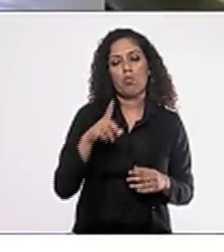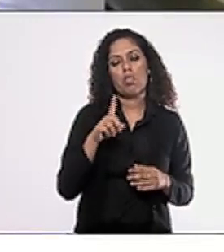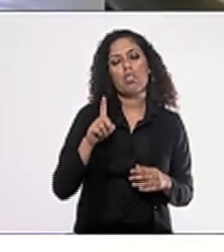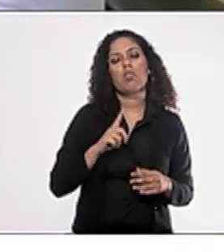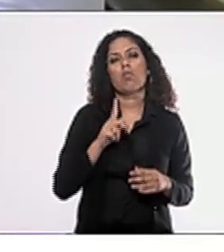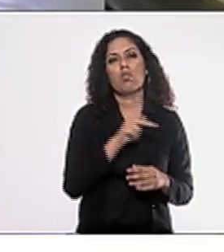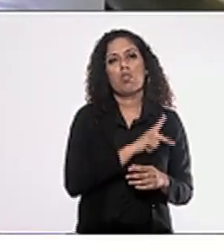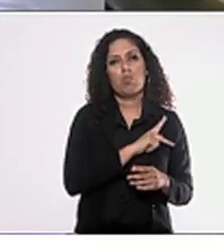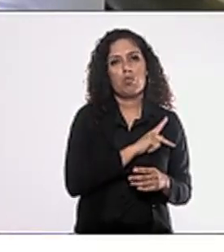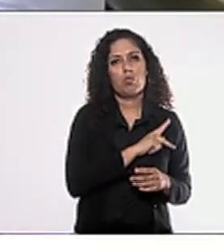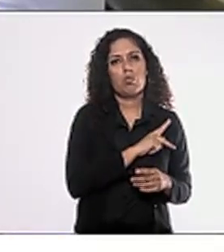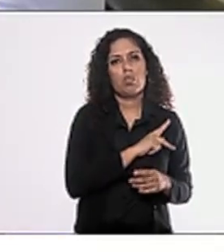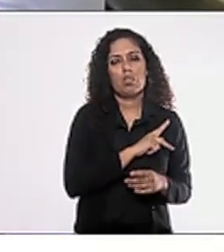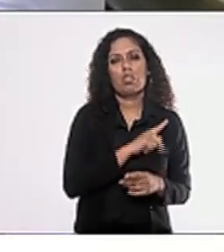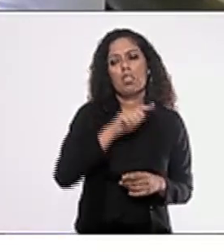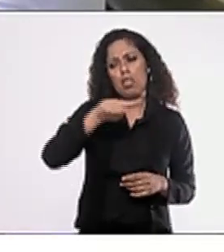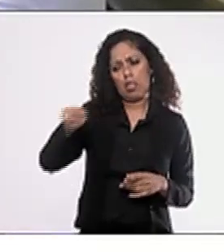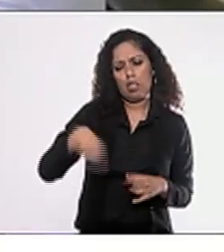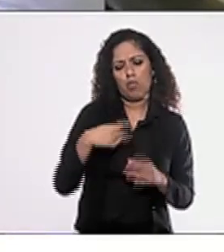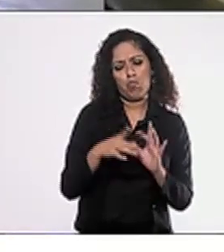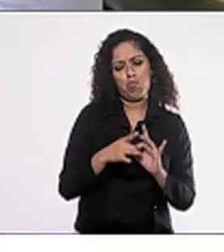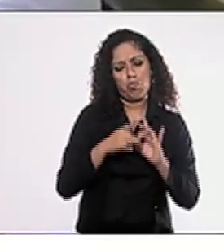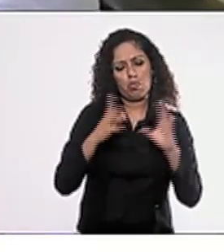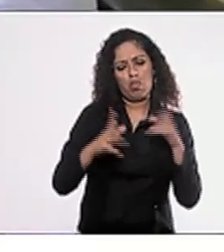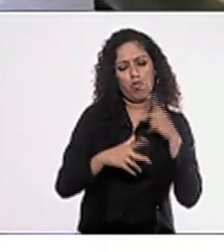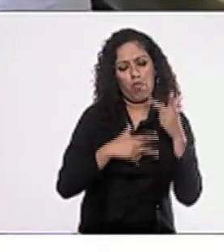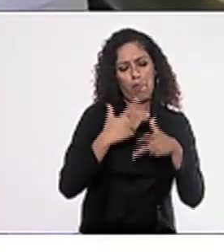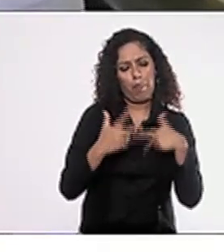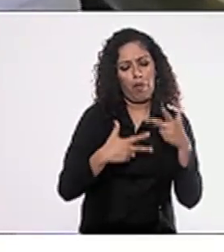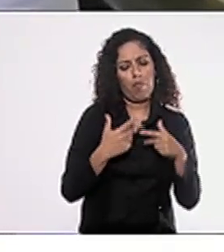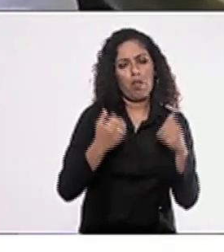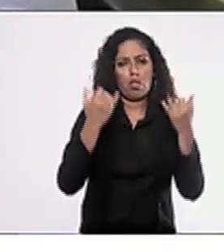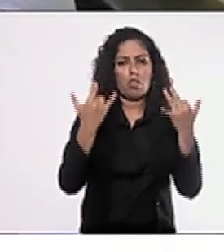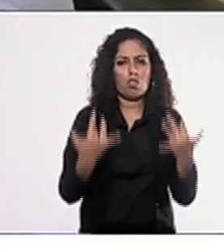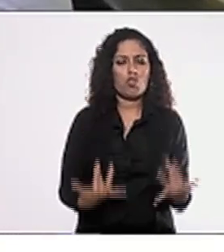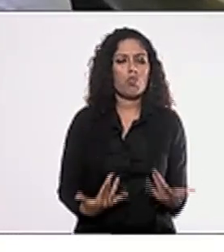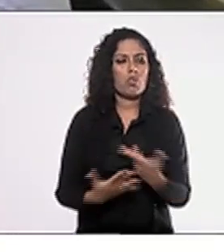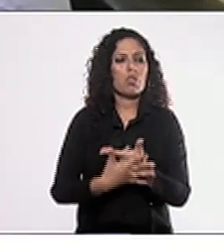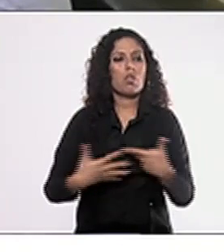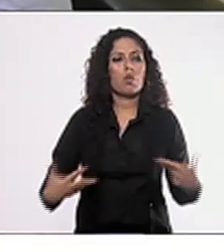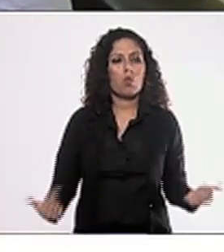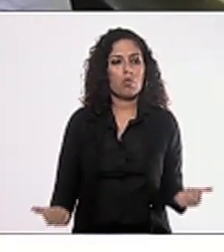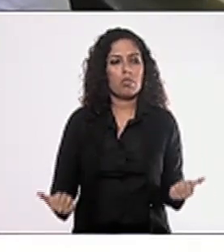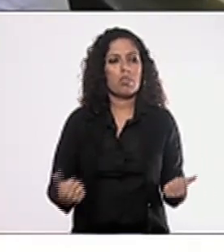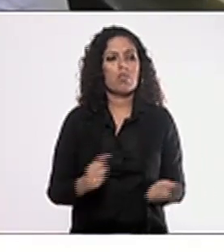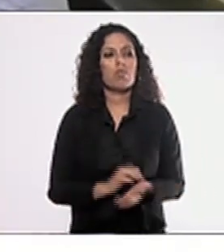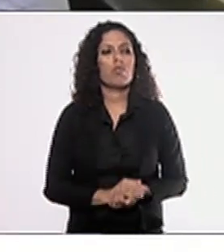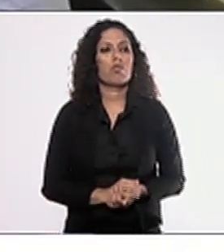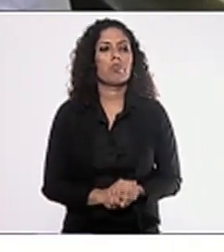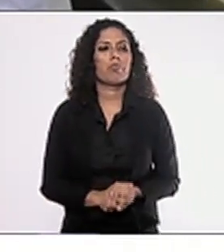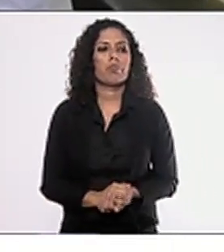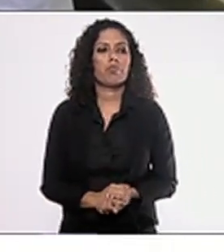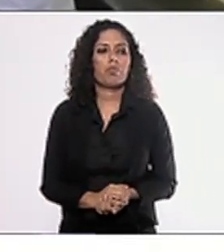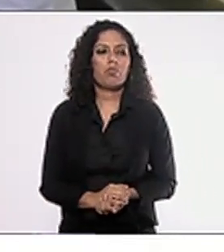Defensoria Pública para que possa esposar suas considerações.